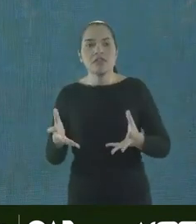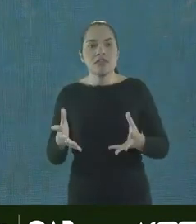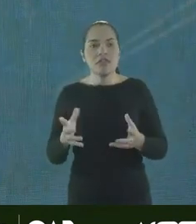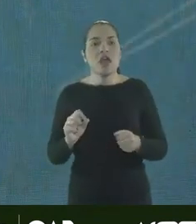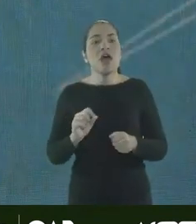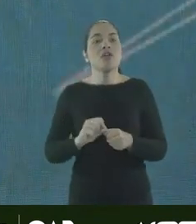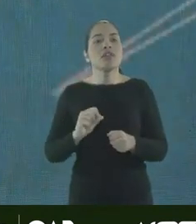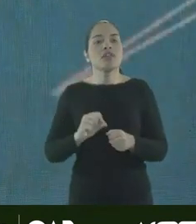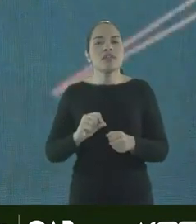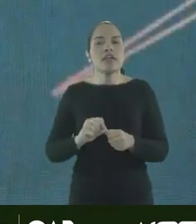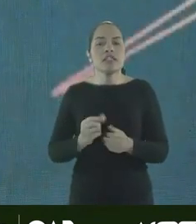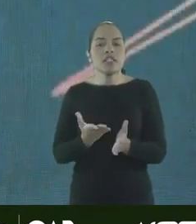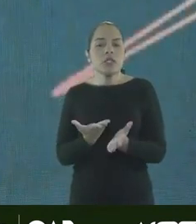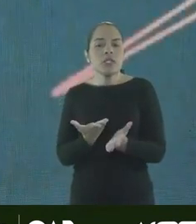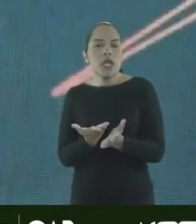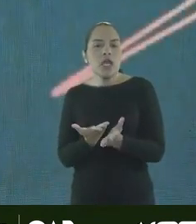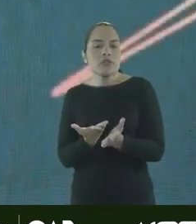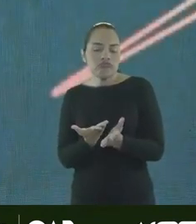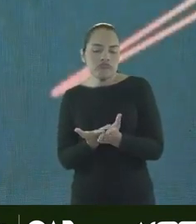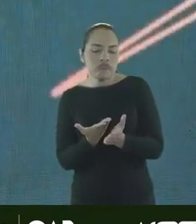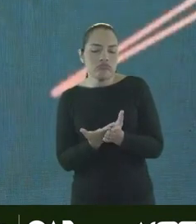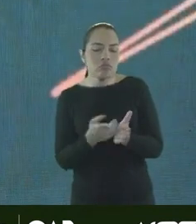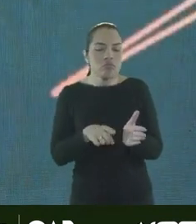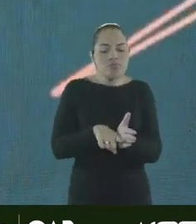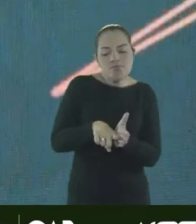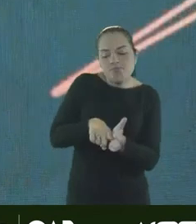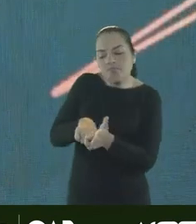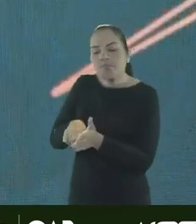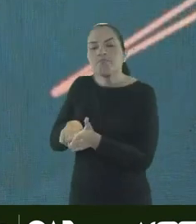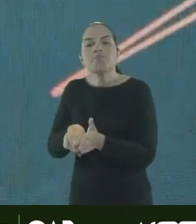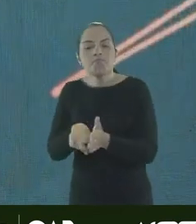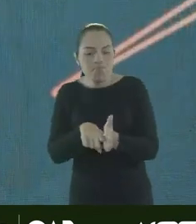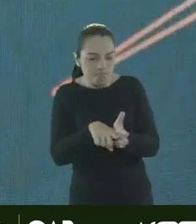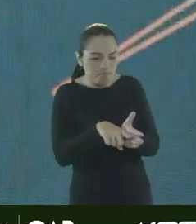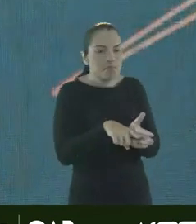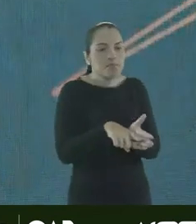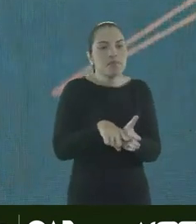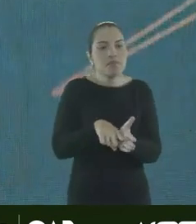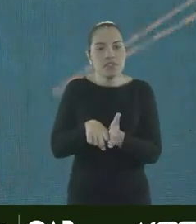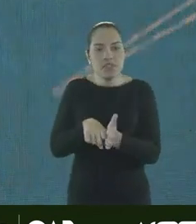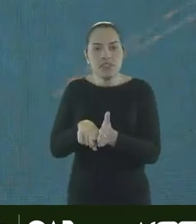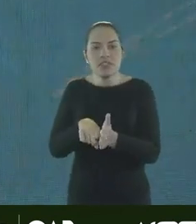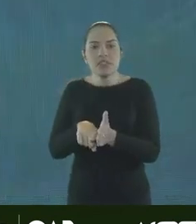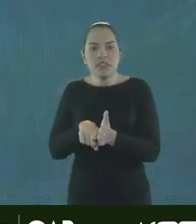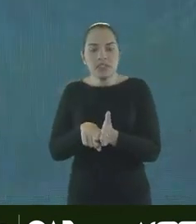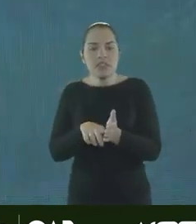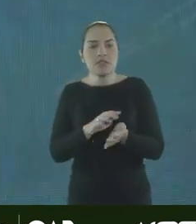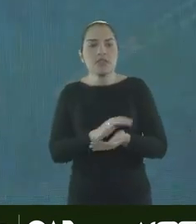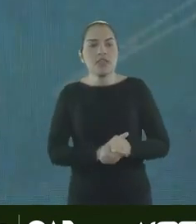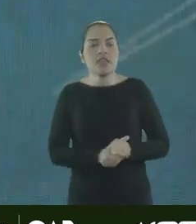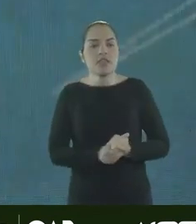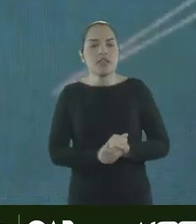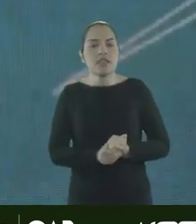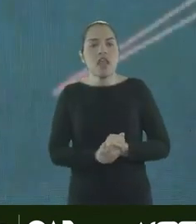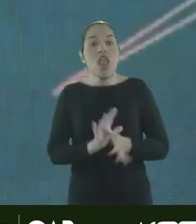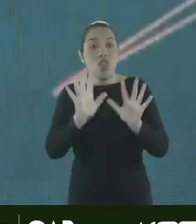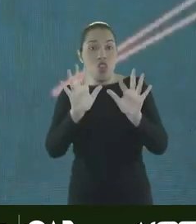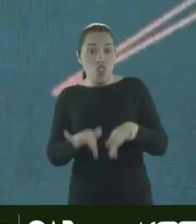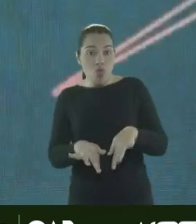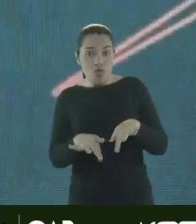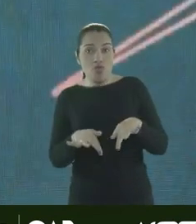um estudo e esse estudo dará a a o veredito final se essa